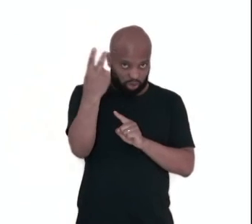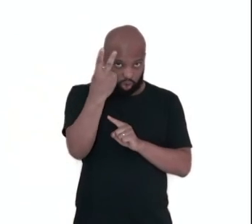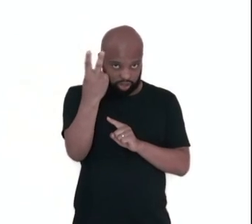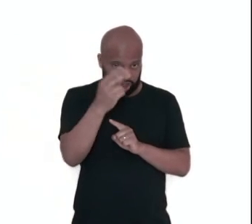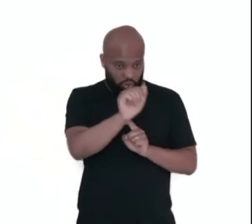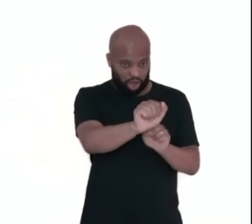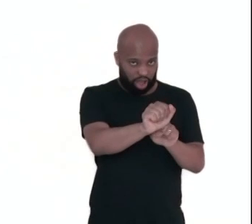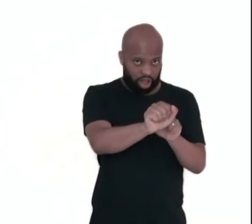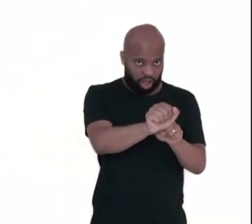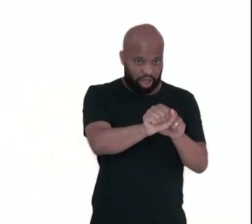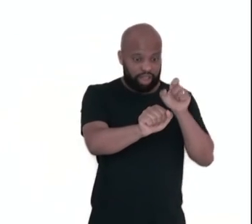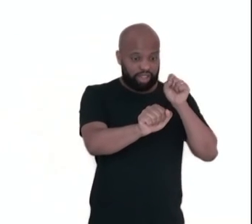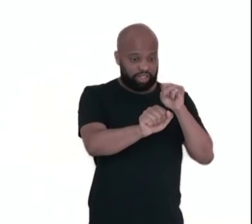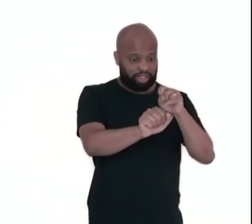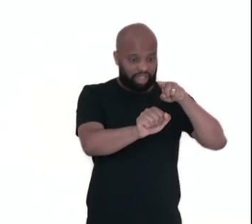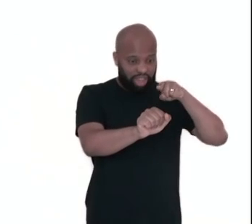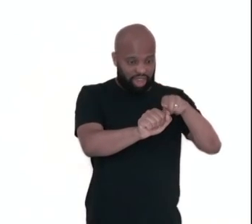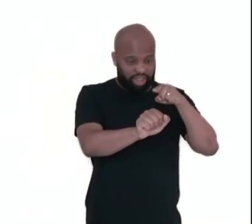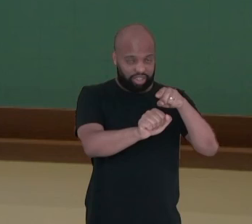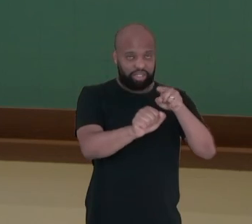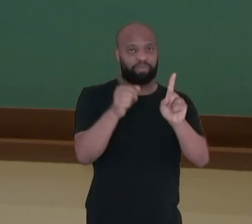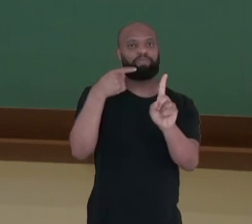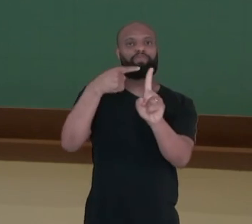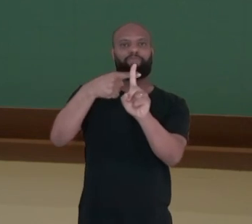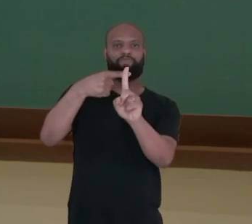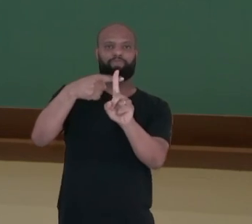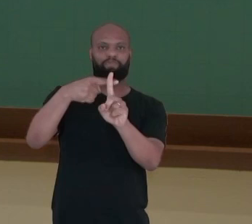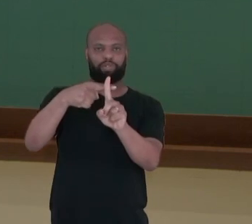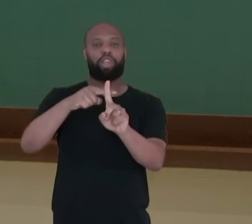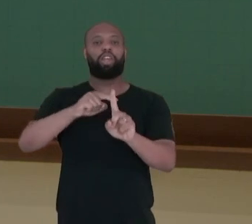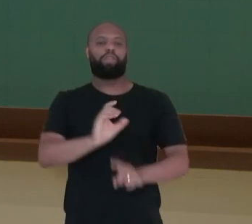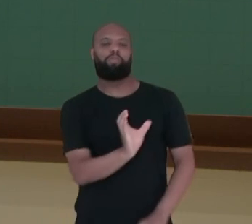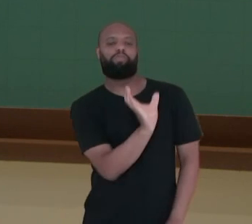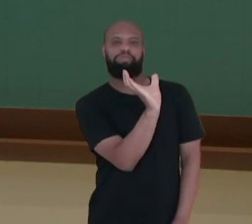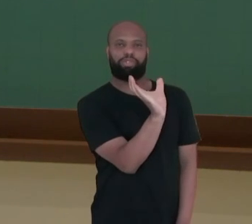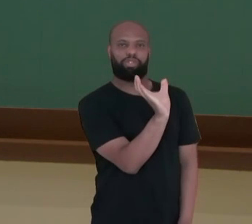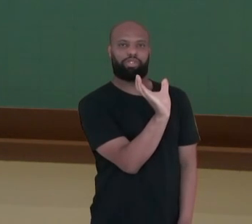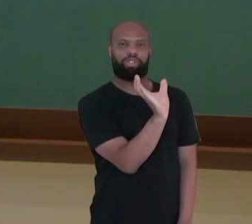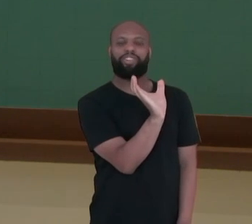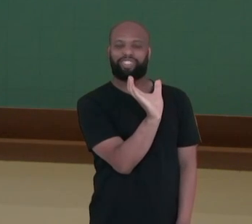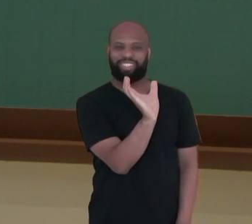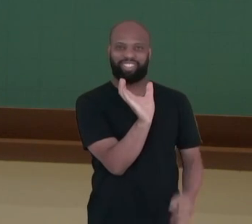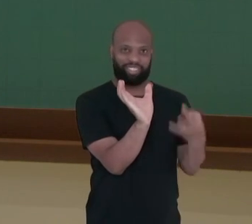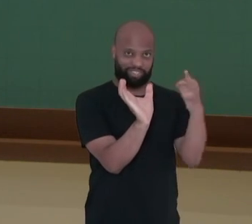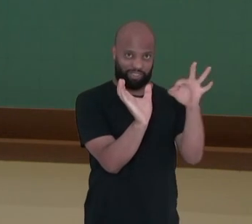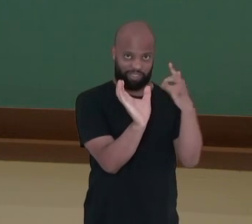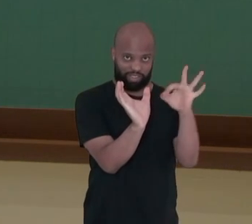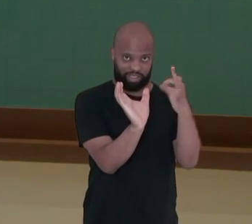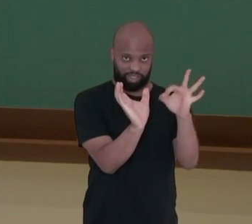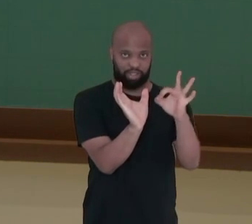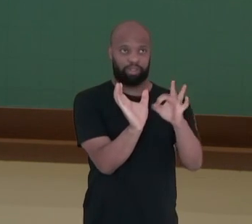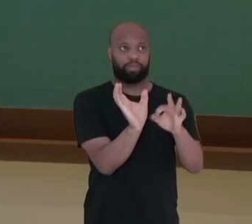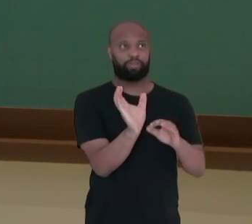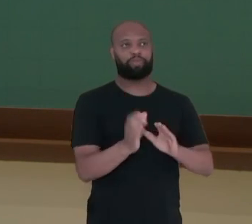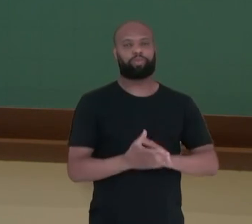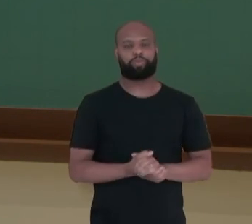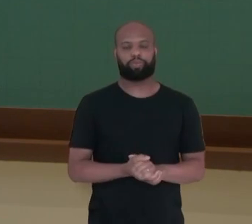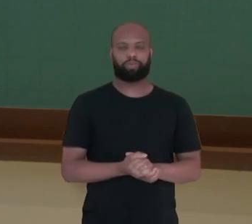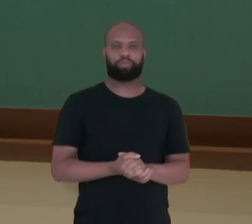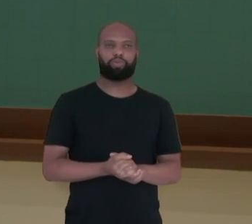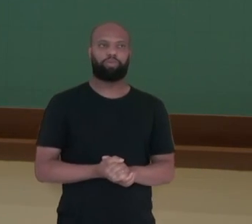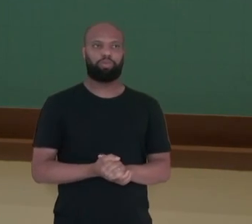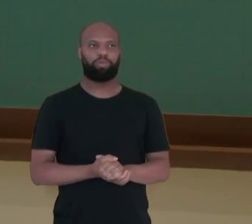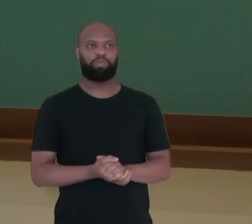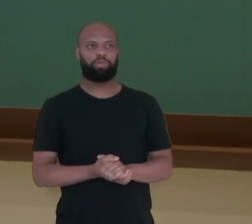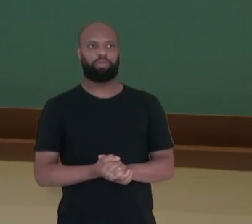letra ao quadrado, for maior do que zero. Maior do que zero, na prática, é um número